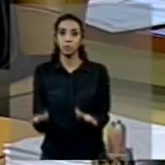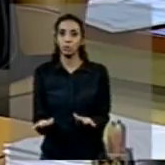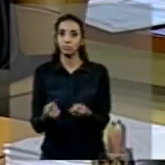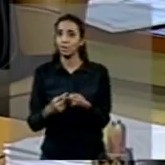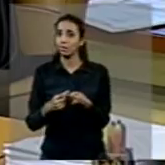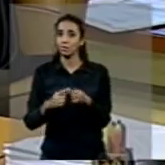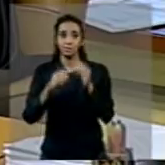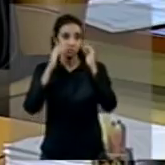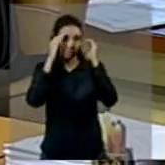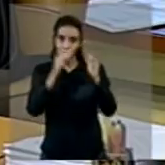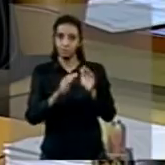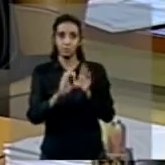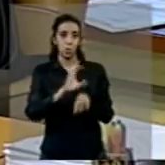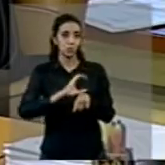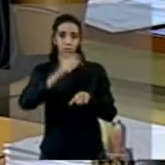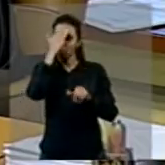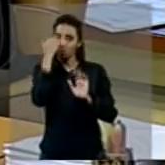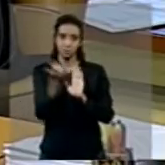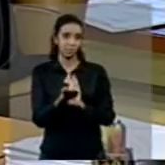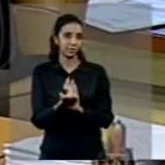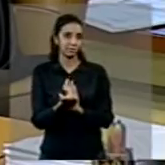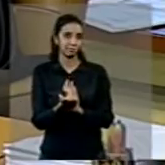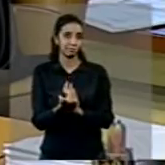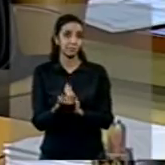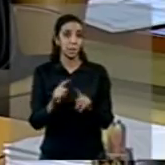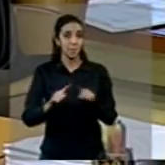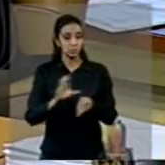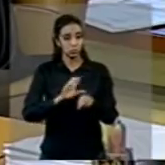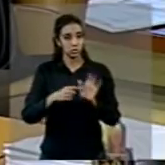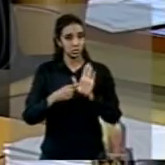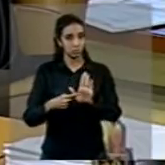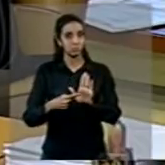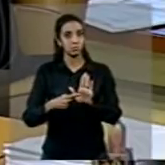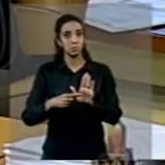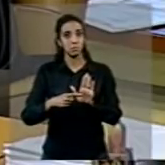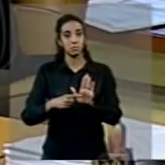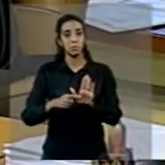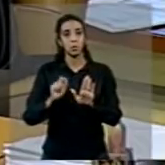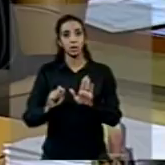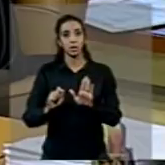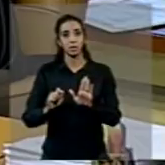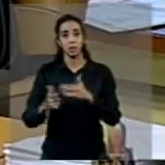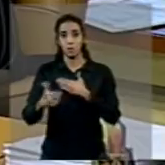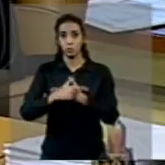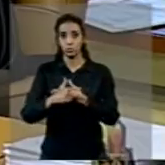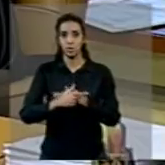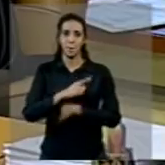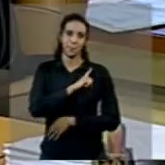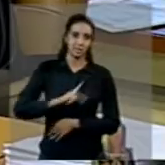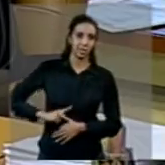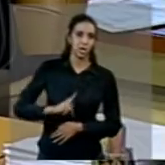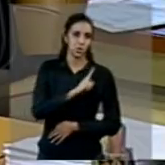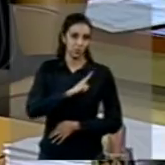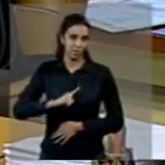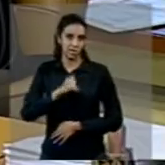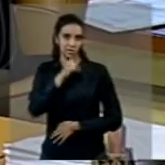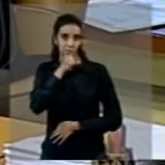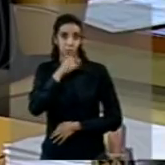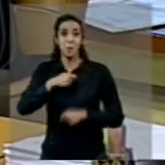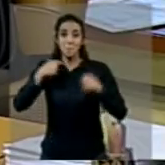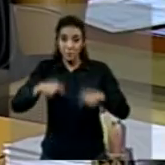que exige, de forma expressa, que as eleições para os cargos executivos ocorram no primeiro domingo de